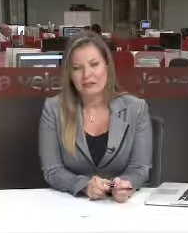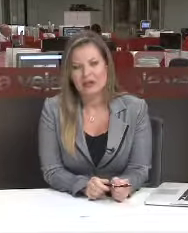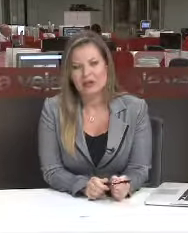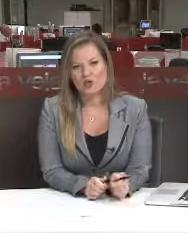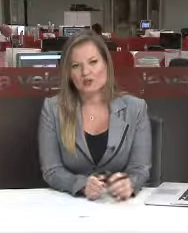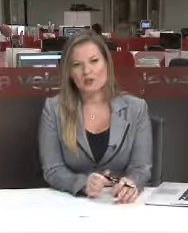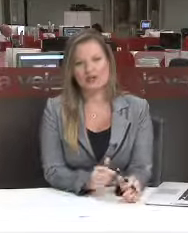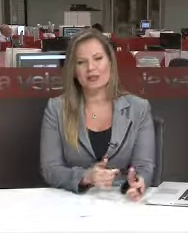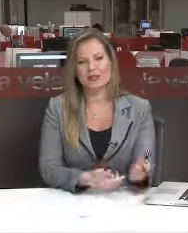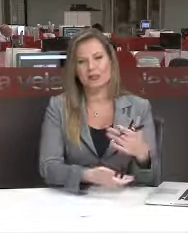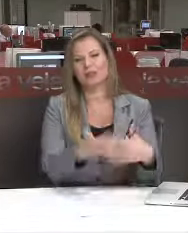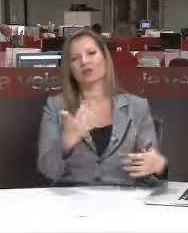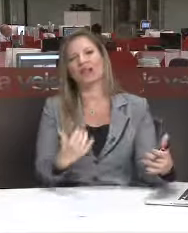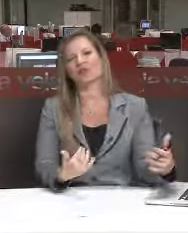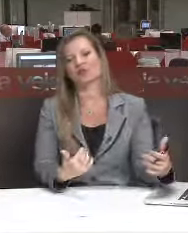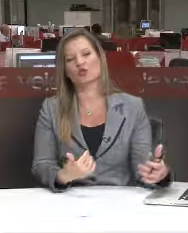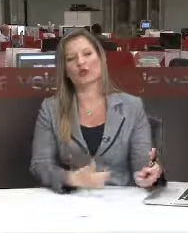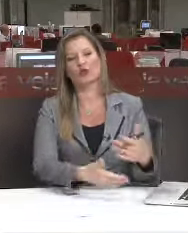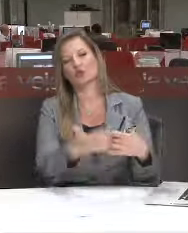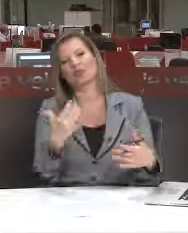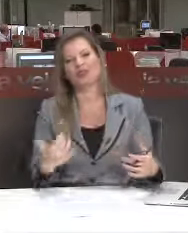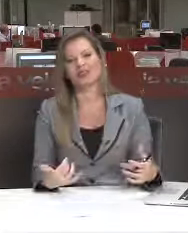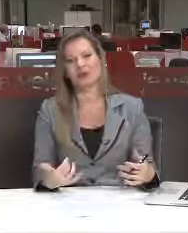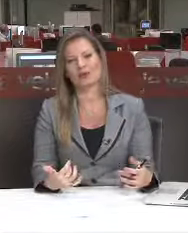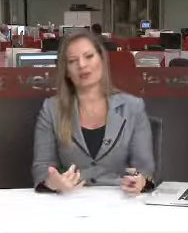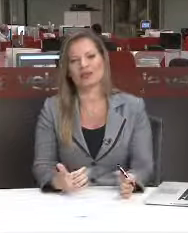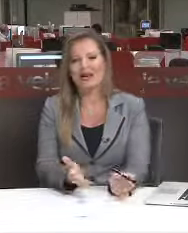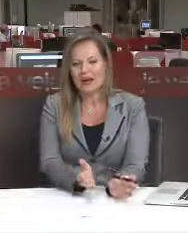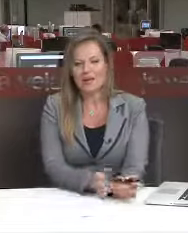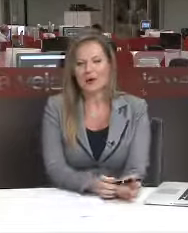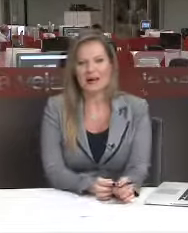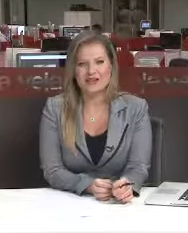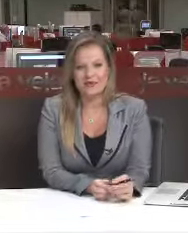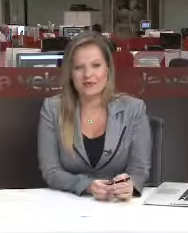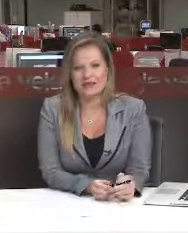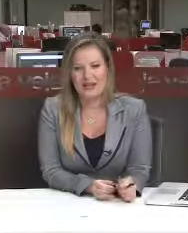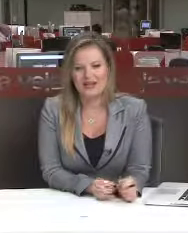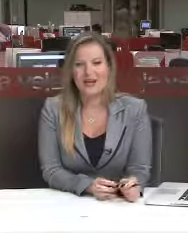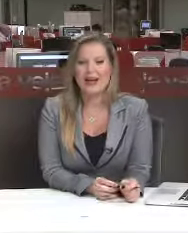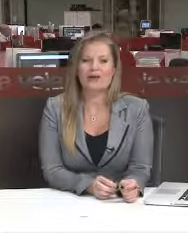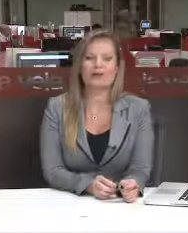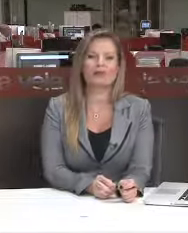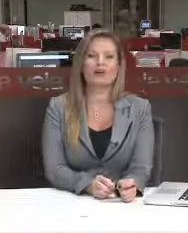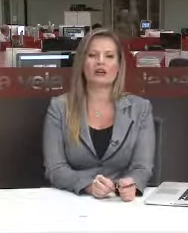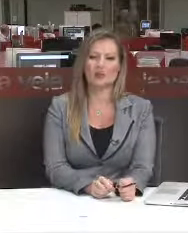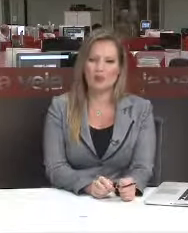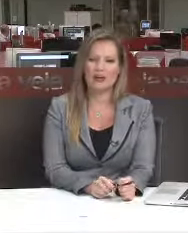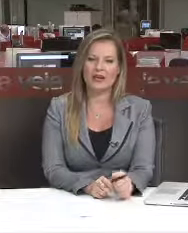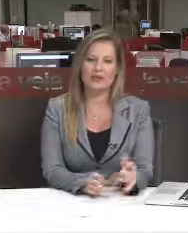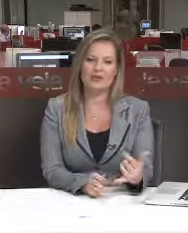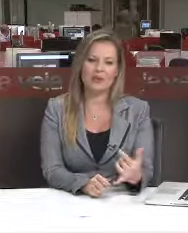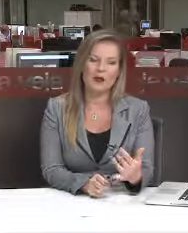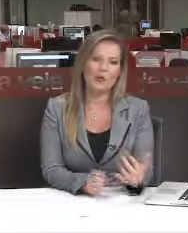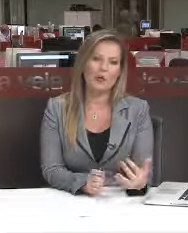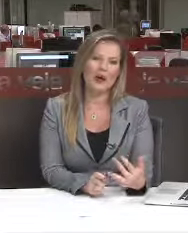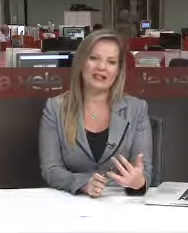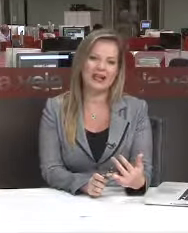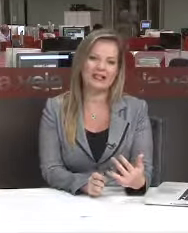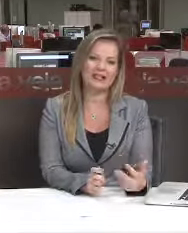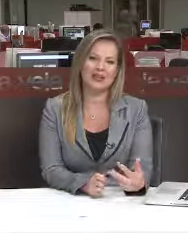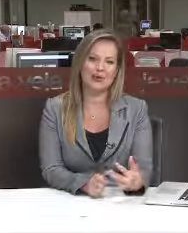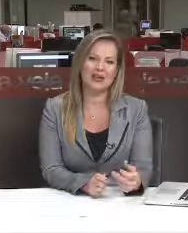notícia, mas em especial aquilo que está por trás dos panos, por trás da notícia, a informação de verdade. É o Giro Veja de manhã com